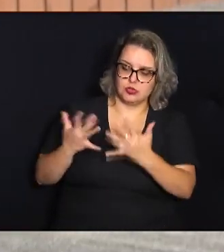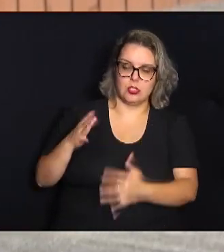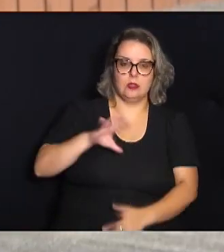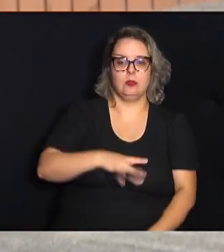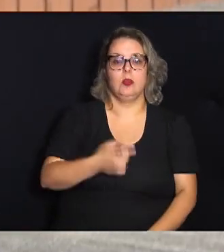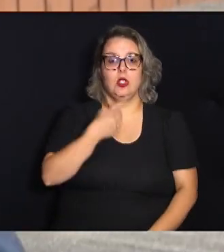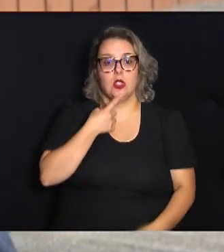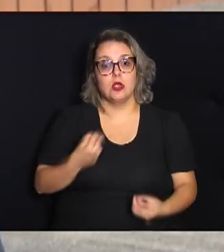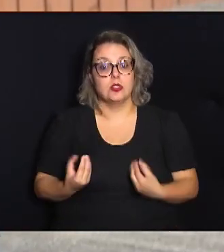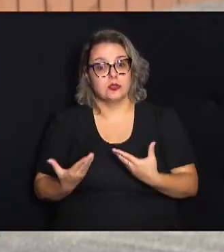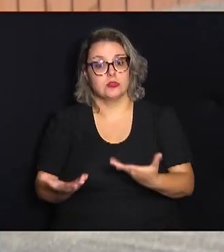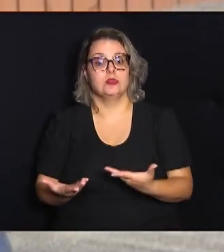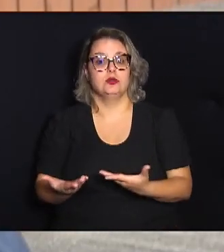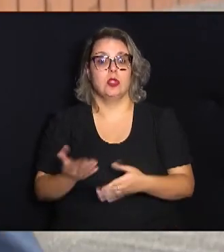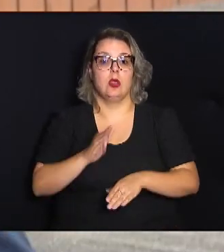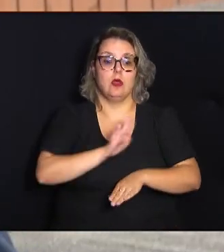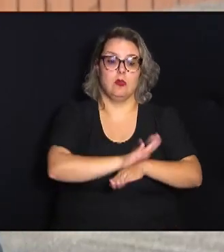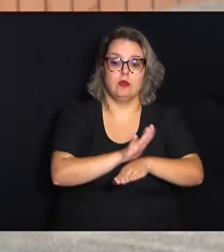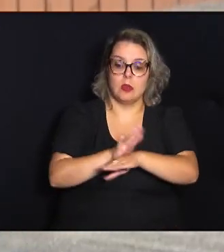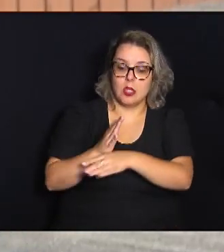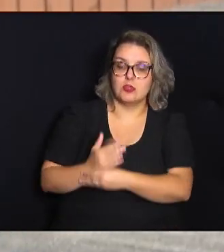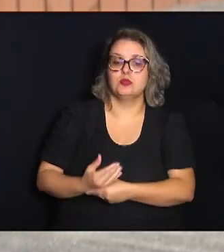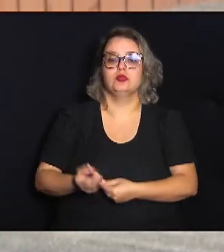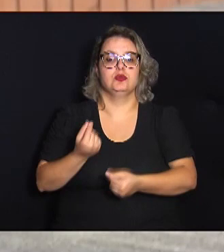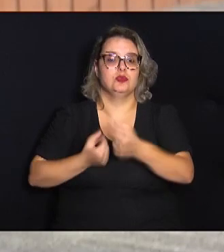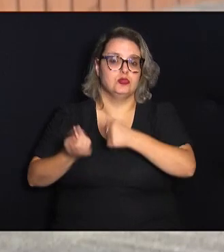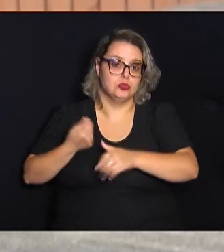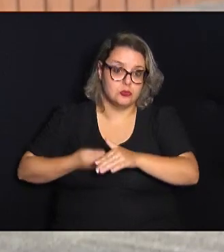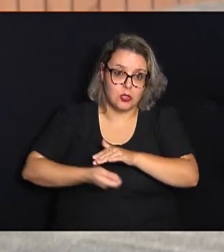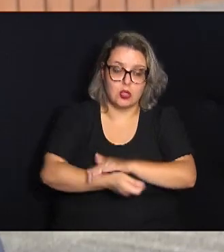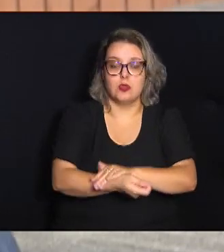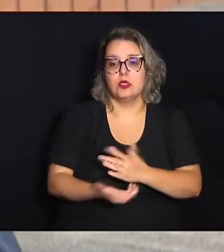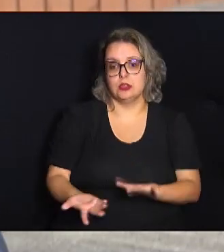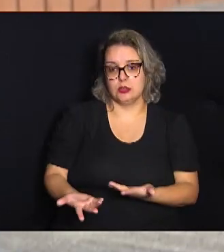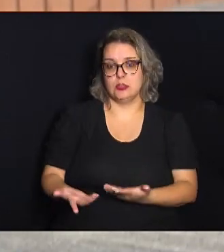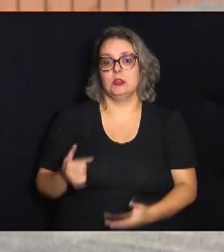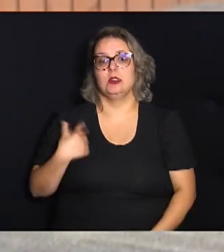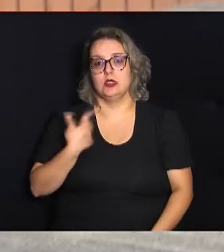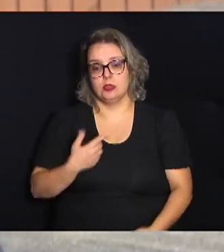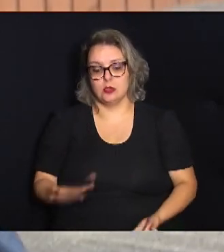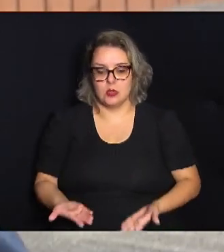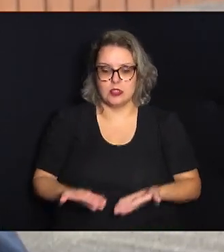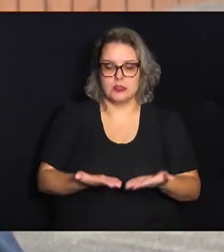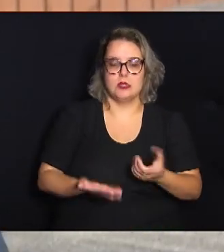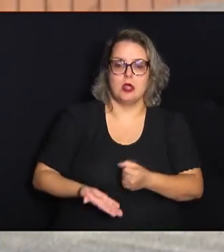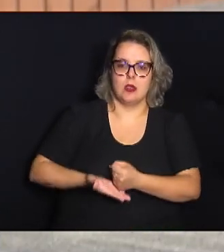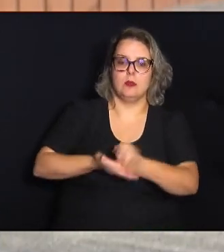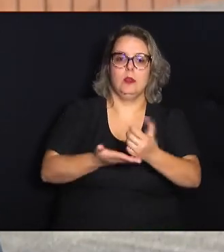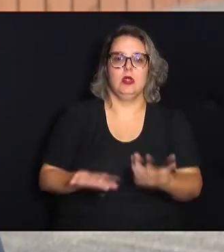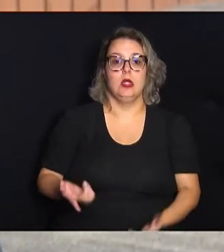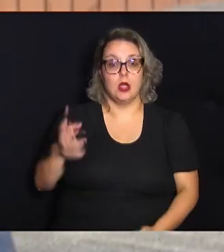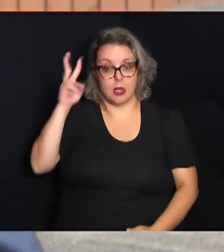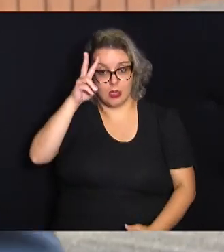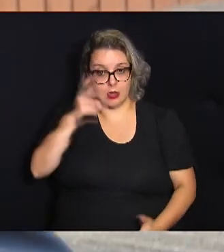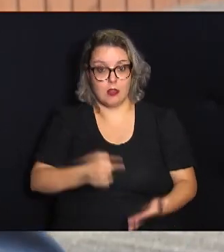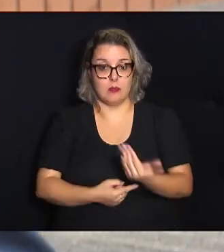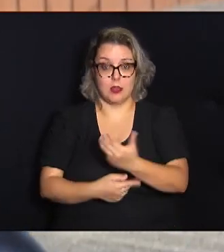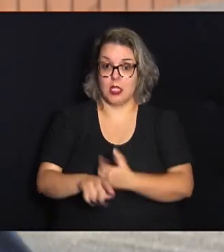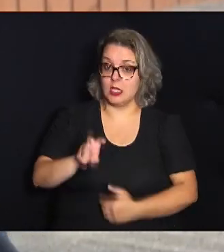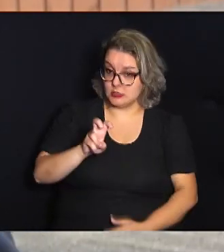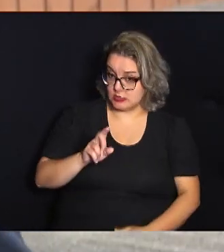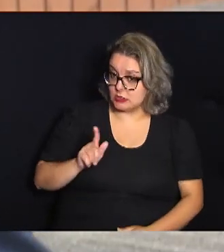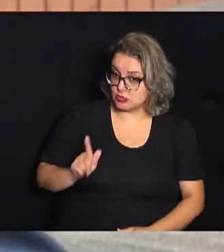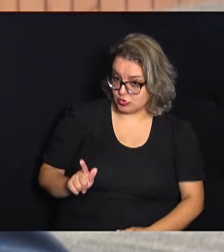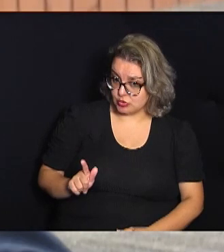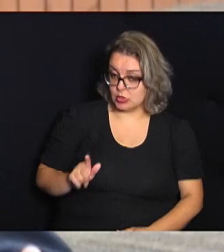um aporte financeiro, investimento nessas novas tecnologias. Lembrar que a tecnologia 5G